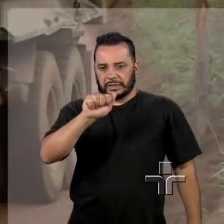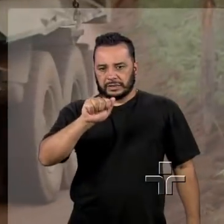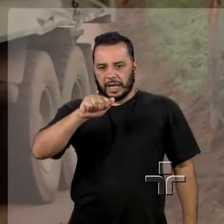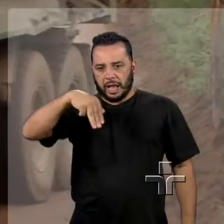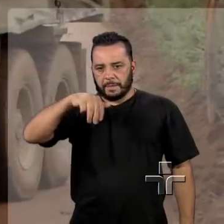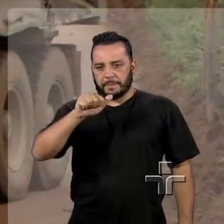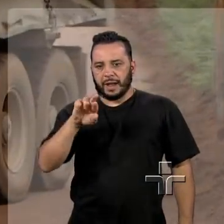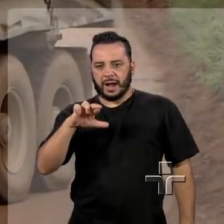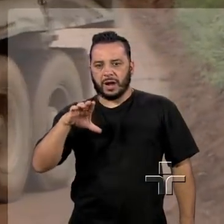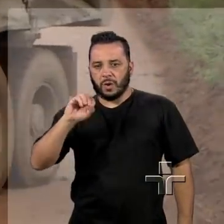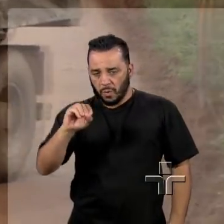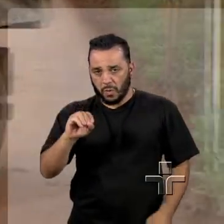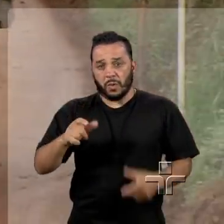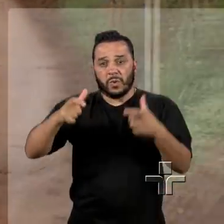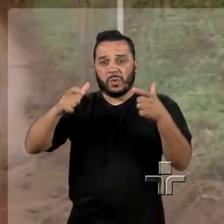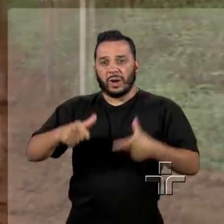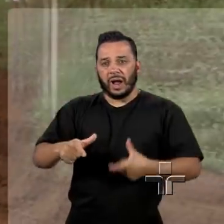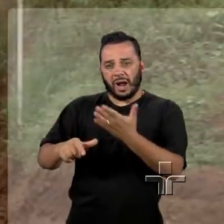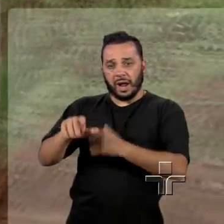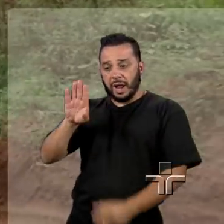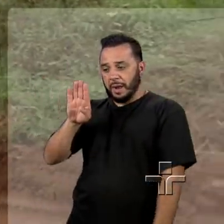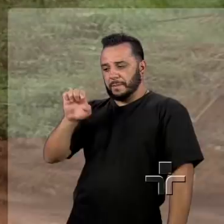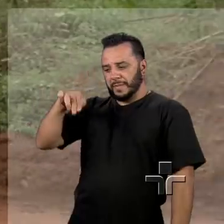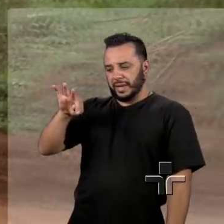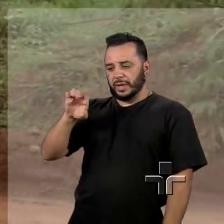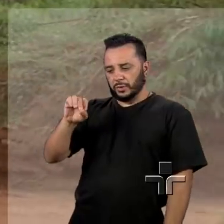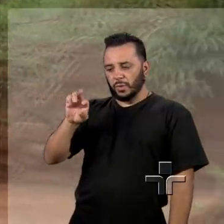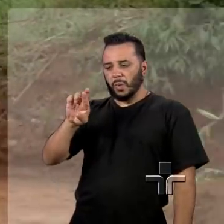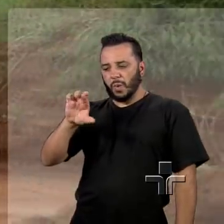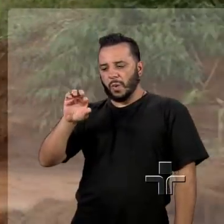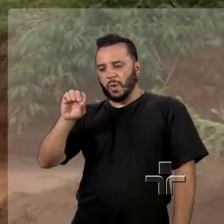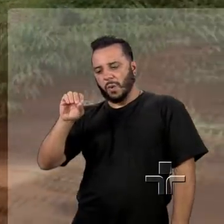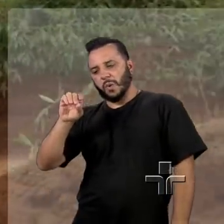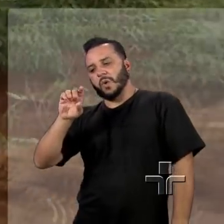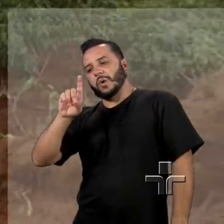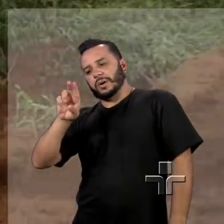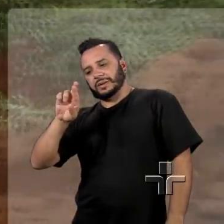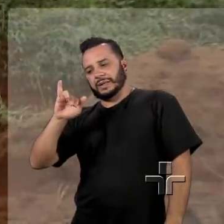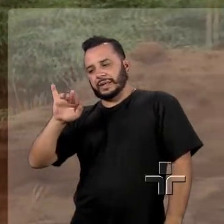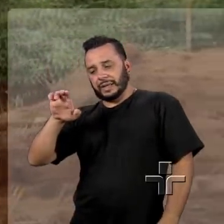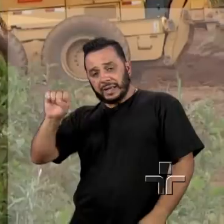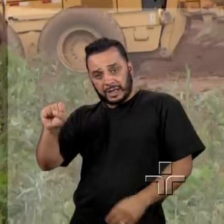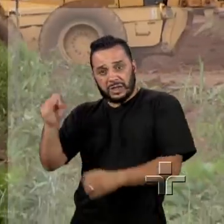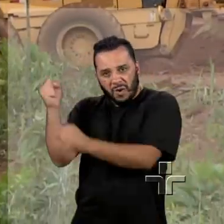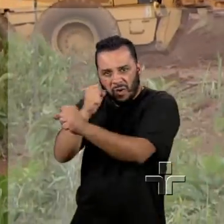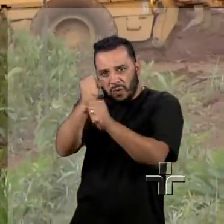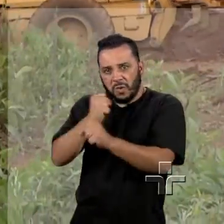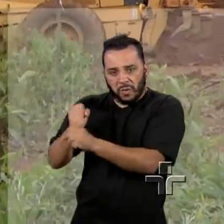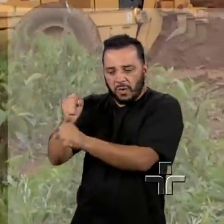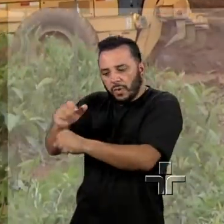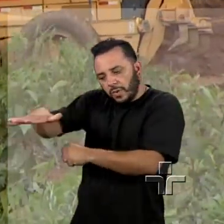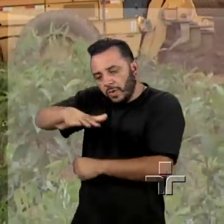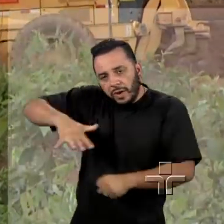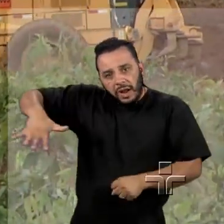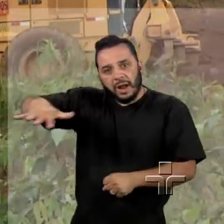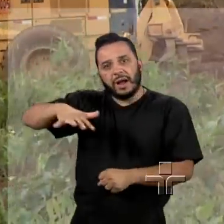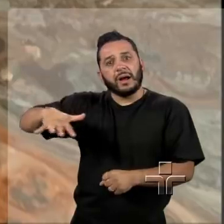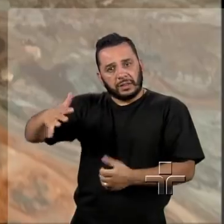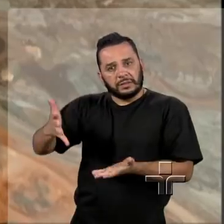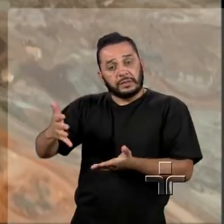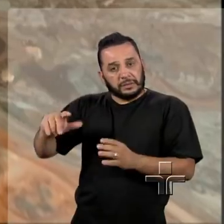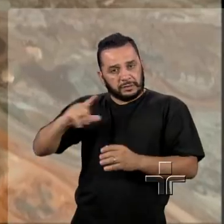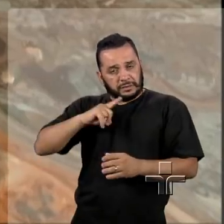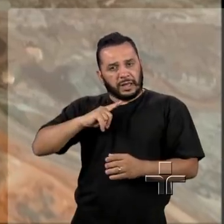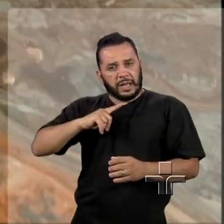novo distrito de Bento Rodrigues começou a ser construído em uma região conhecida como Lavoura. A Renova,